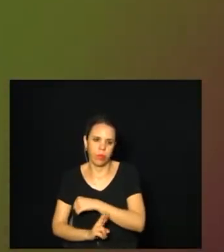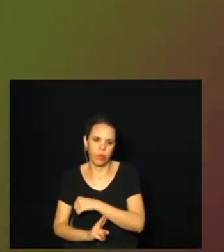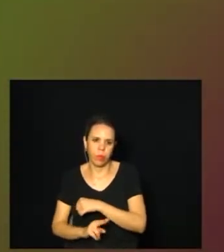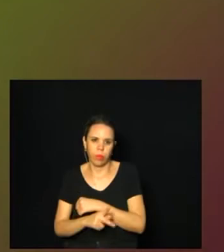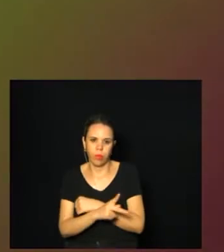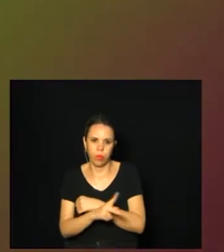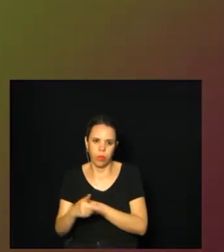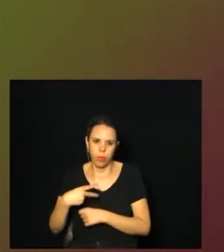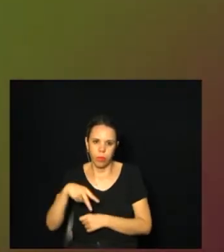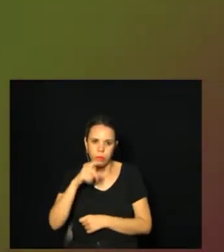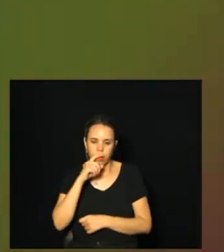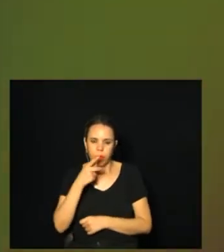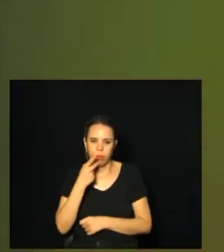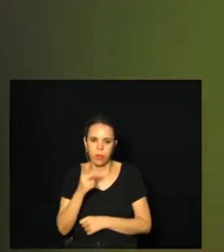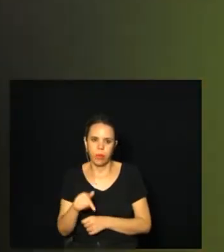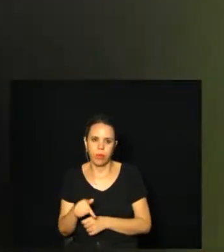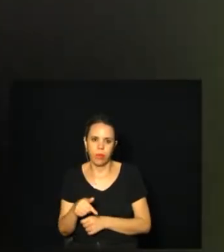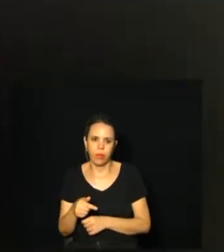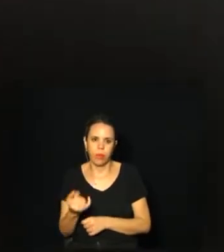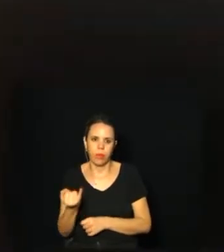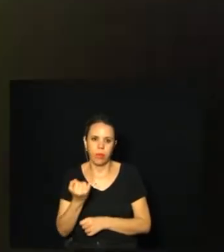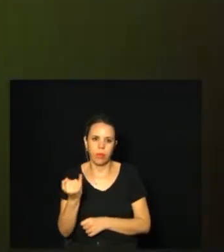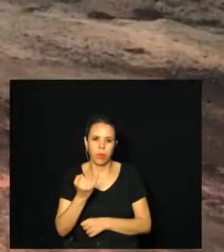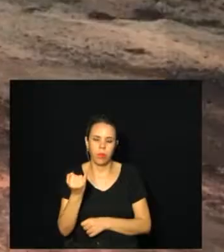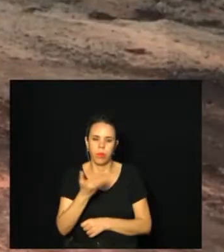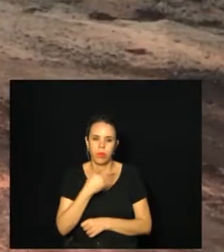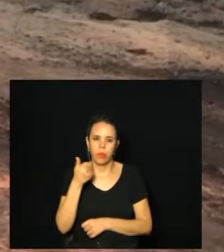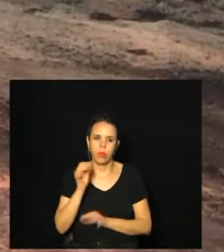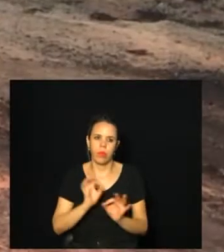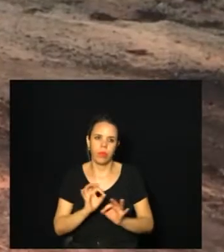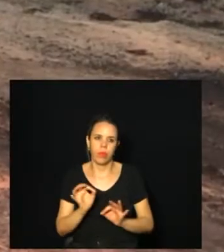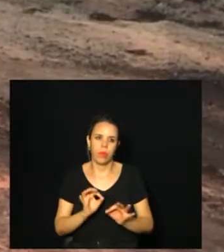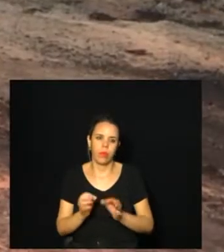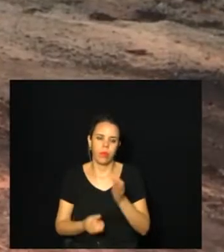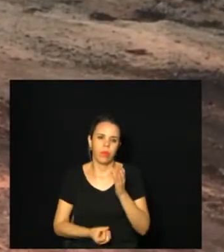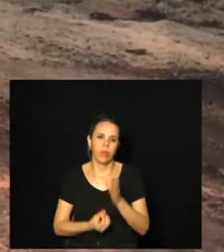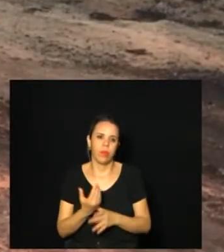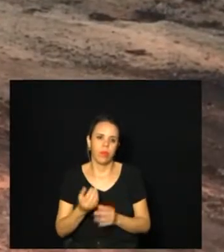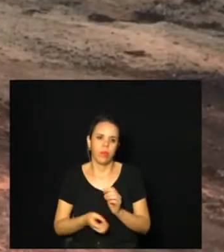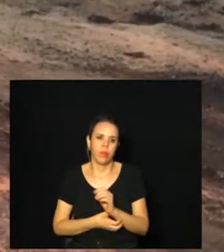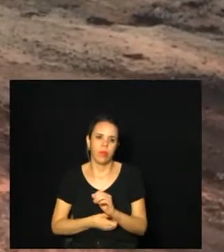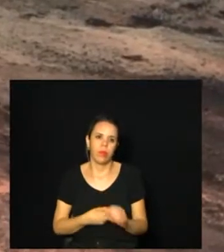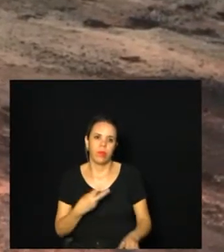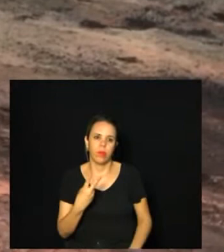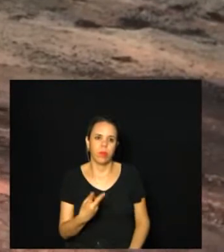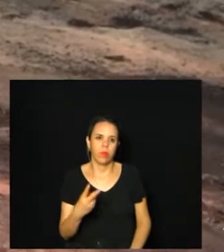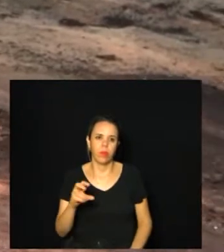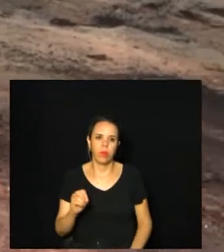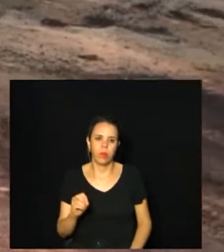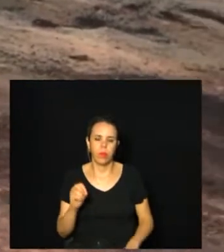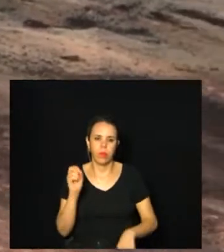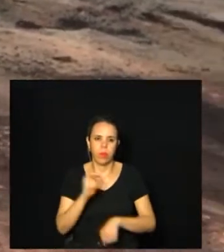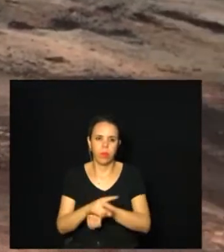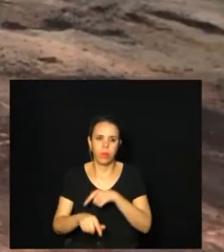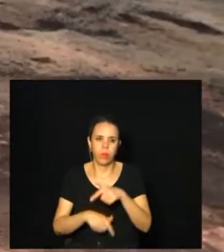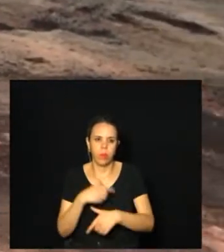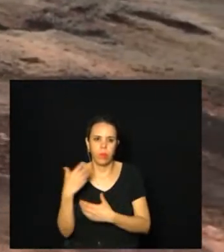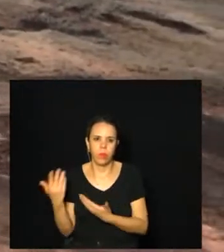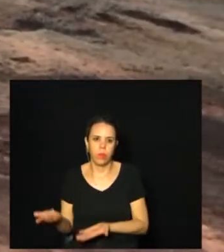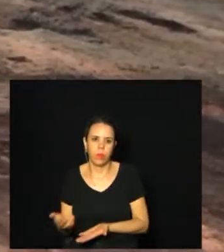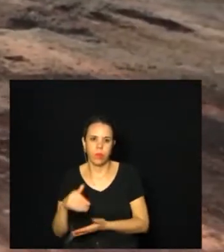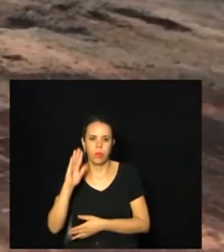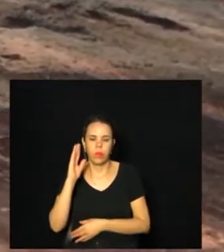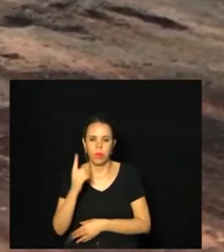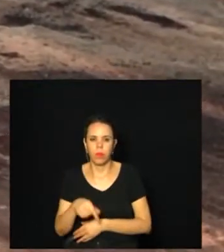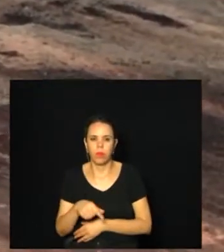Câmara destacou a relevância da melhoria. Gerou aí 250 empregos diretos e mais